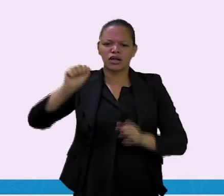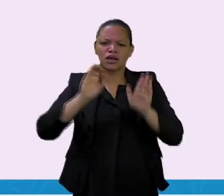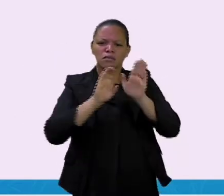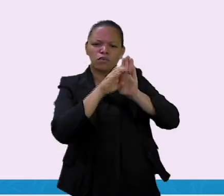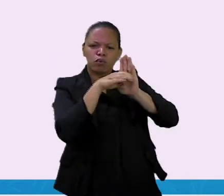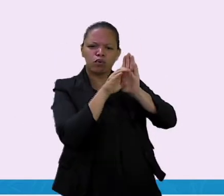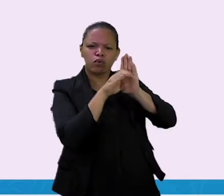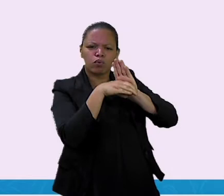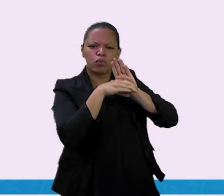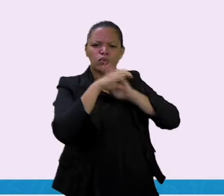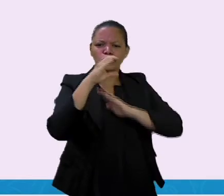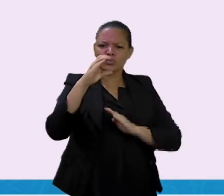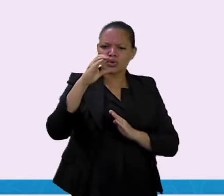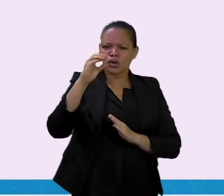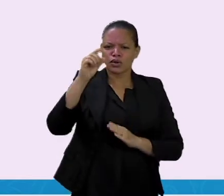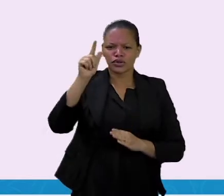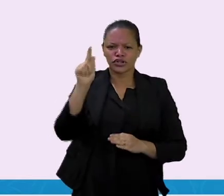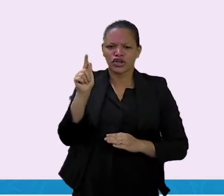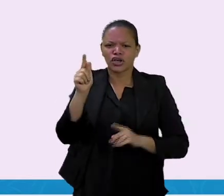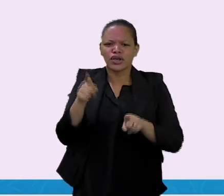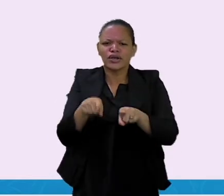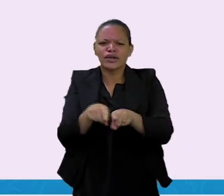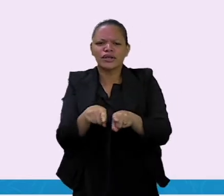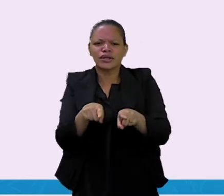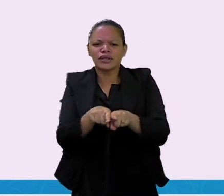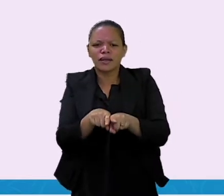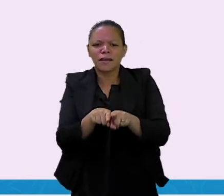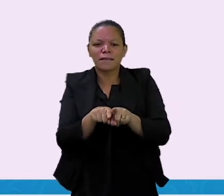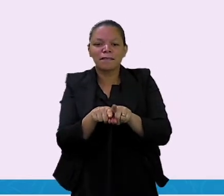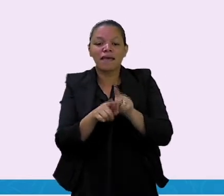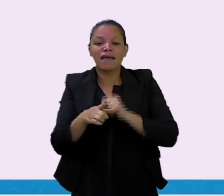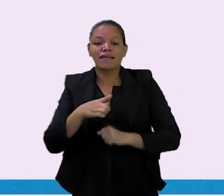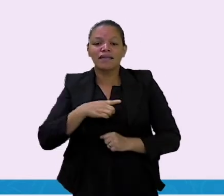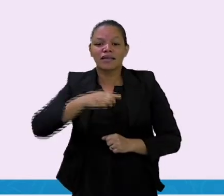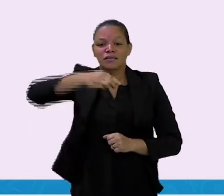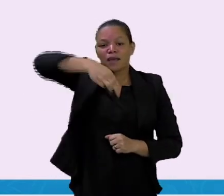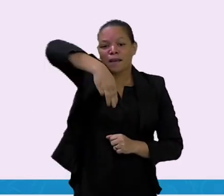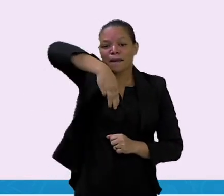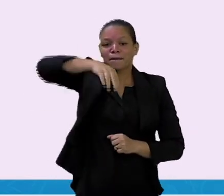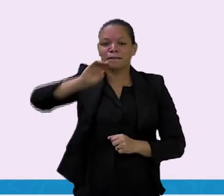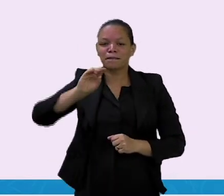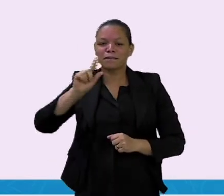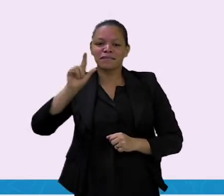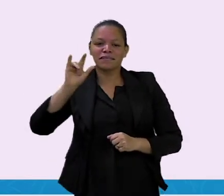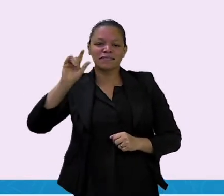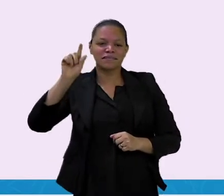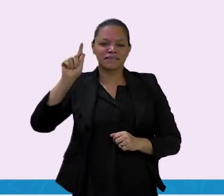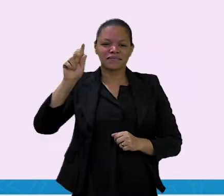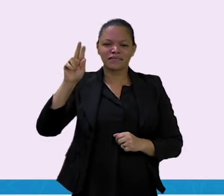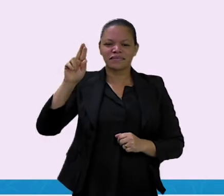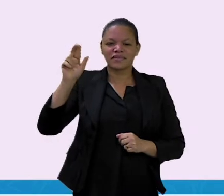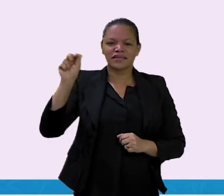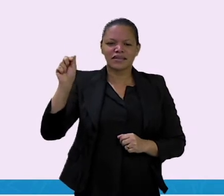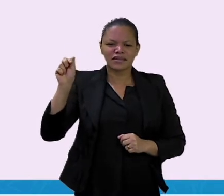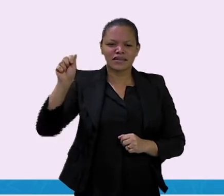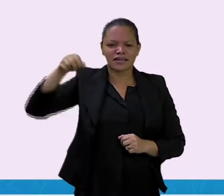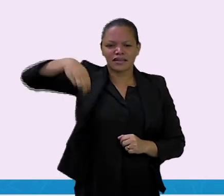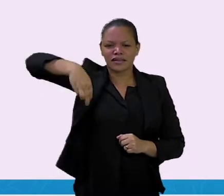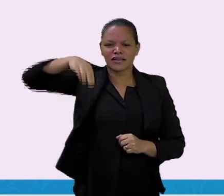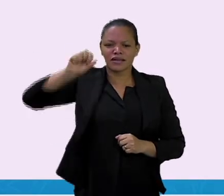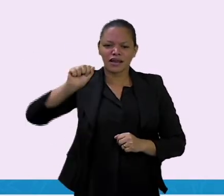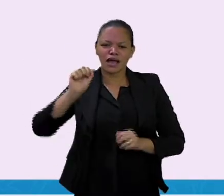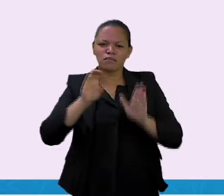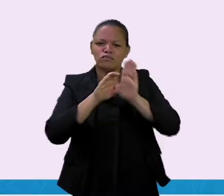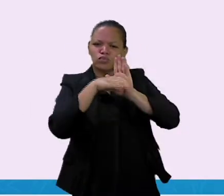0,01 gramas. E temos, por último, a miligrama, que é representada por MG,